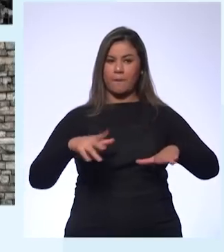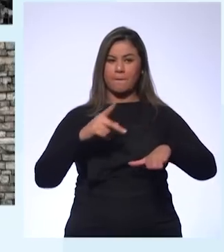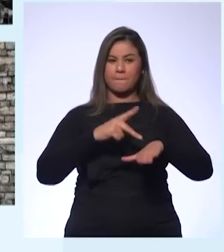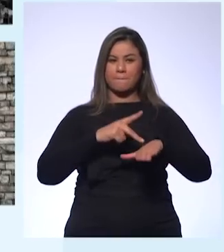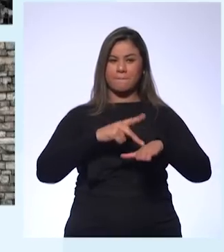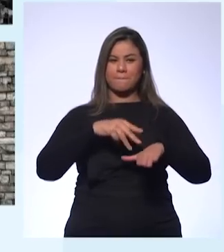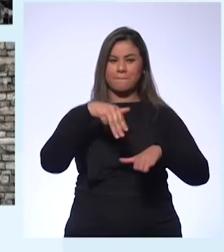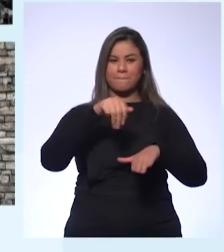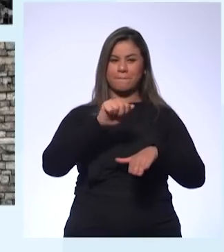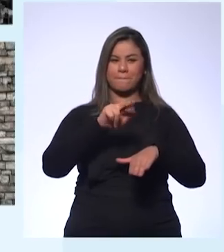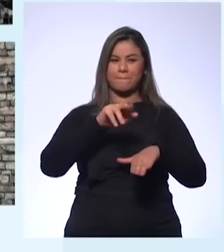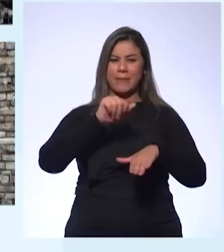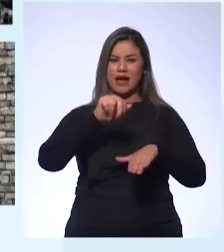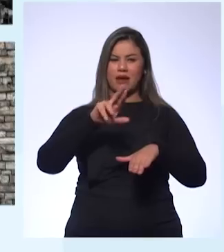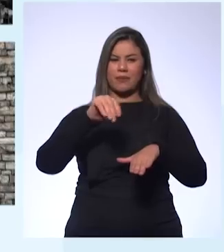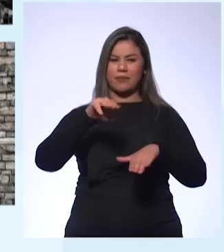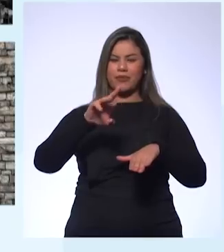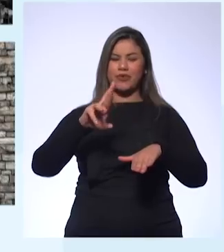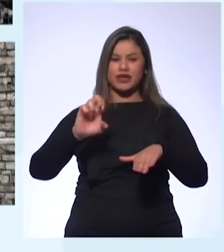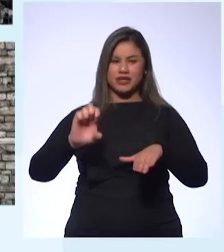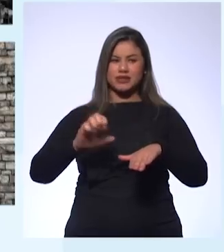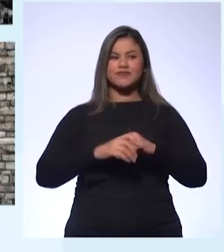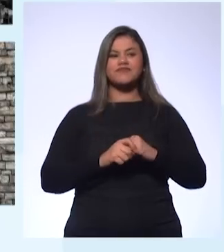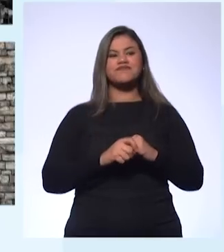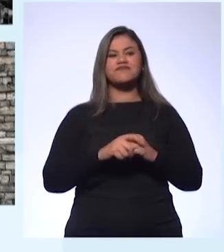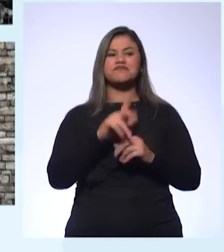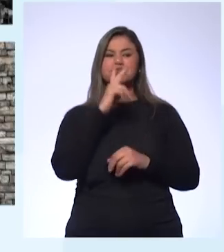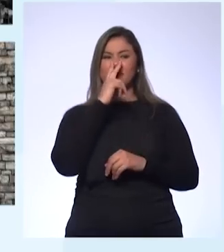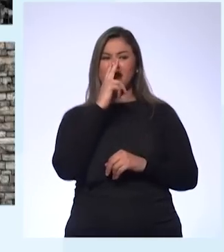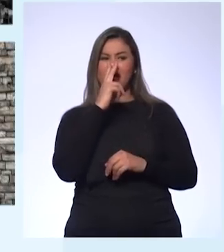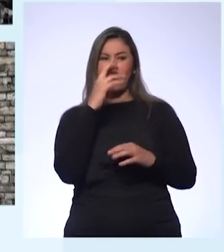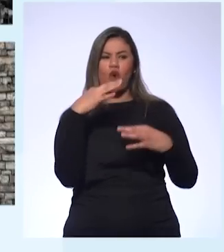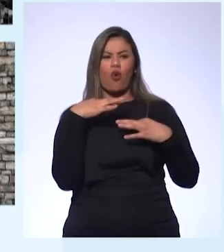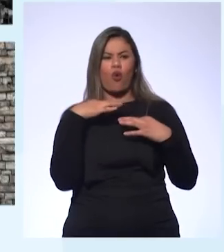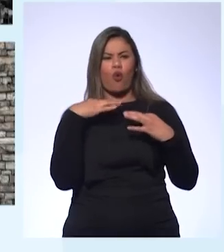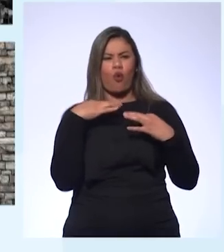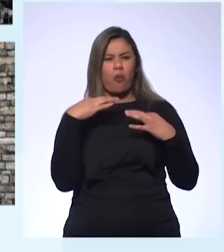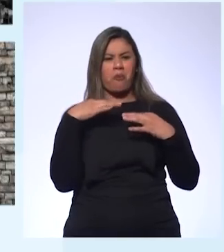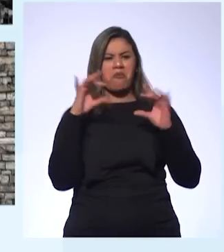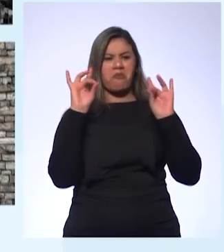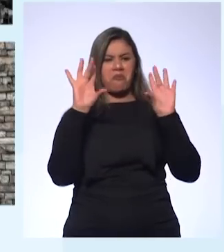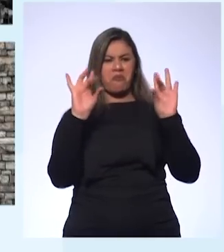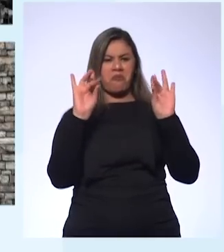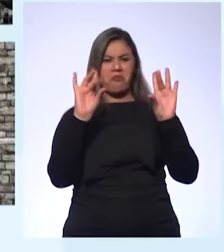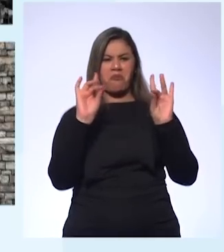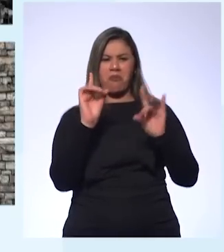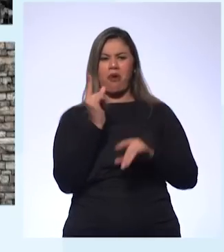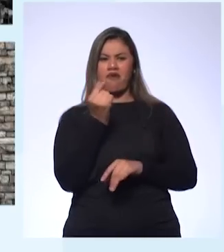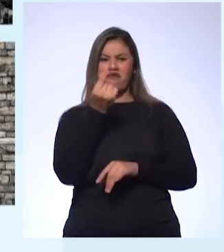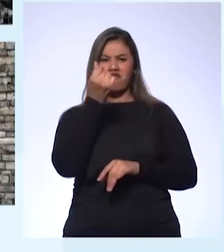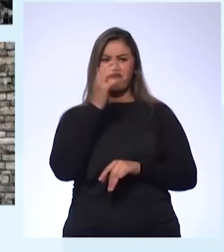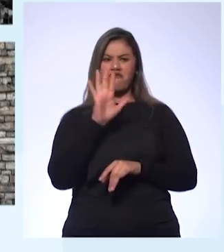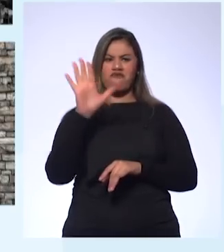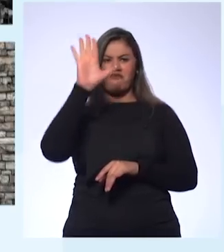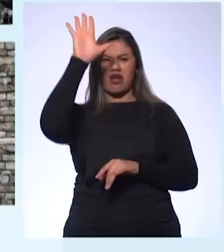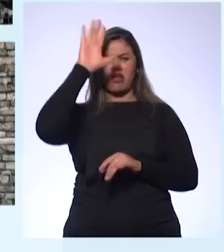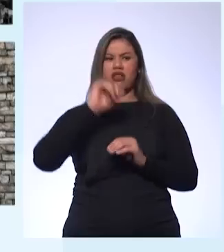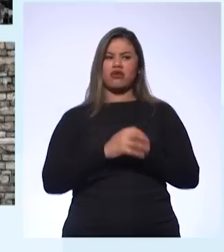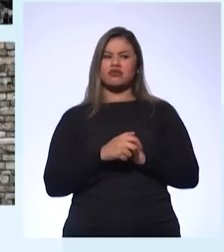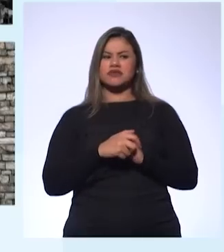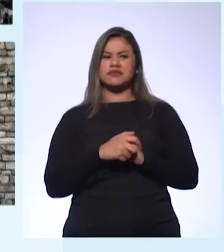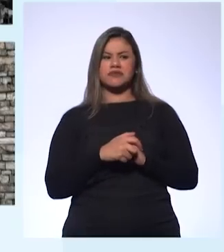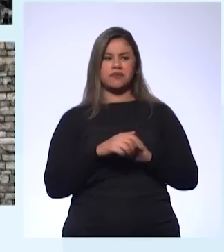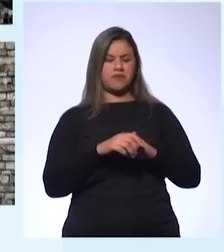é? Tem a indicação que são roupas de marcas de grife bem caras, o mobiliário é